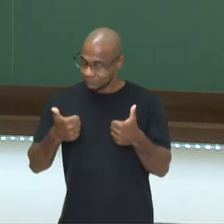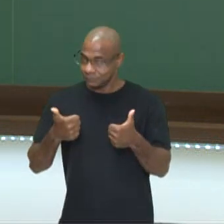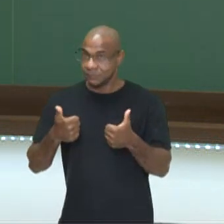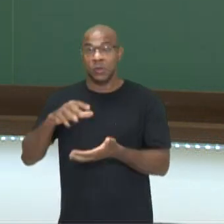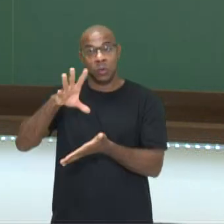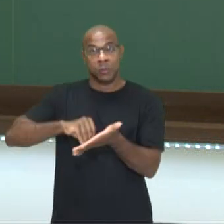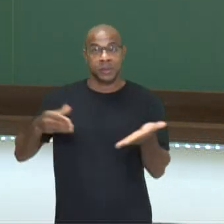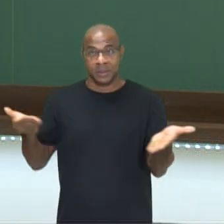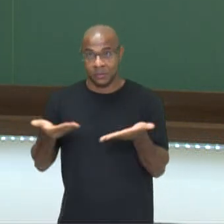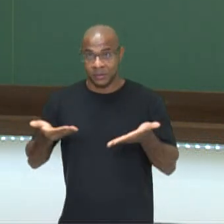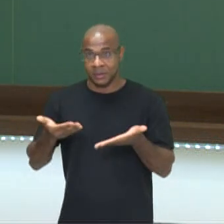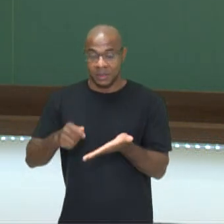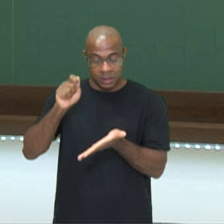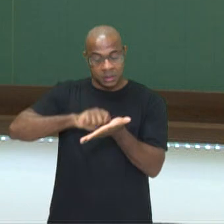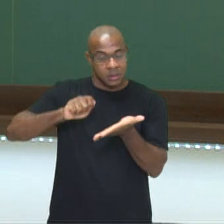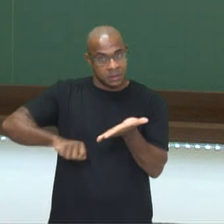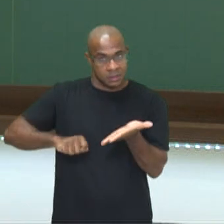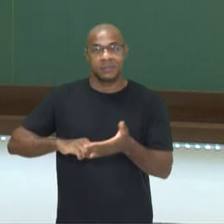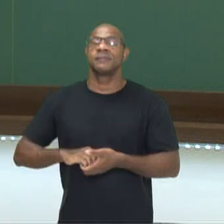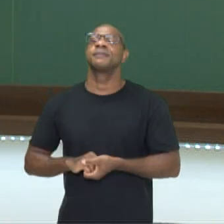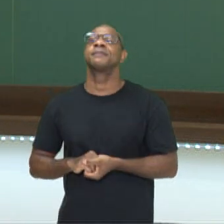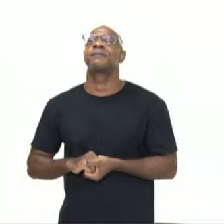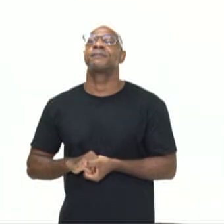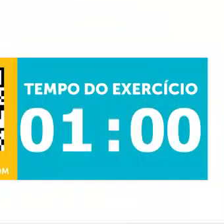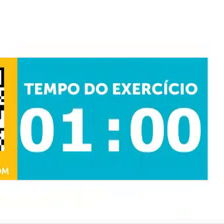Tá bom? Anota aí e eu já volto.